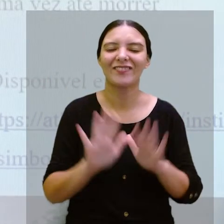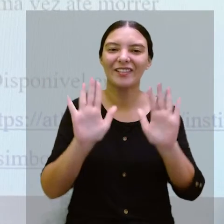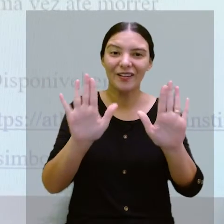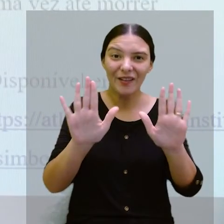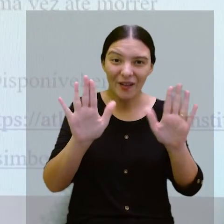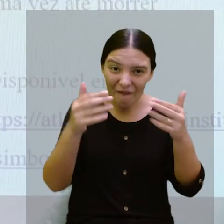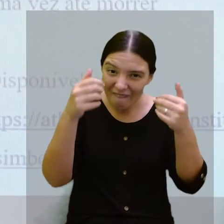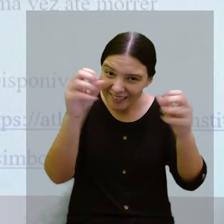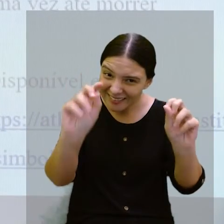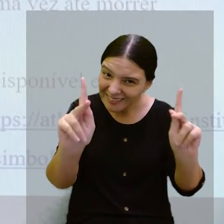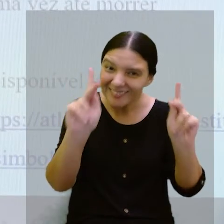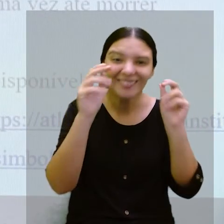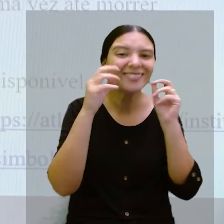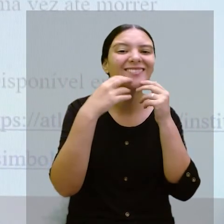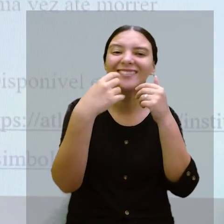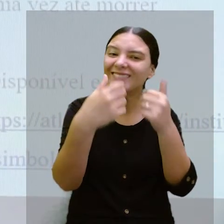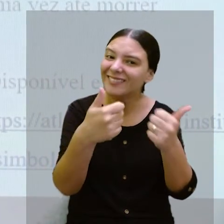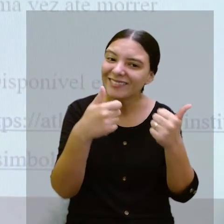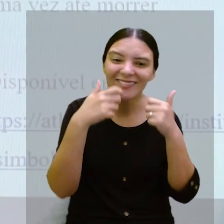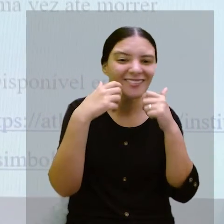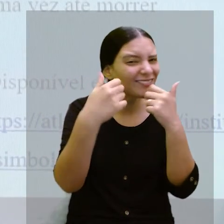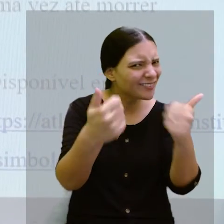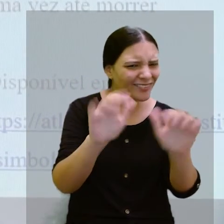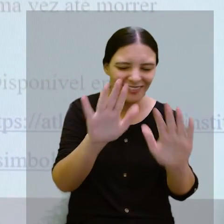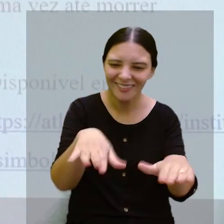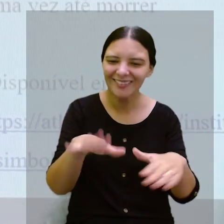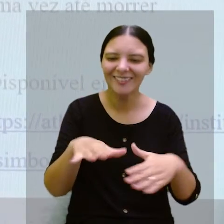Tá bom, pessoal. Depois